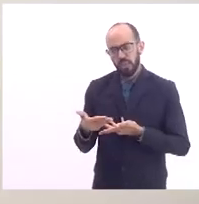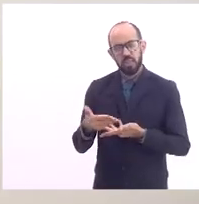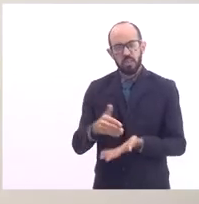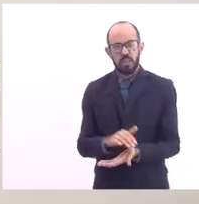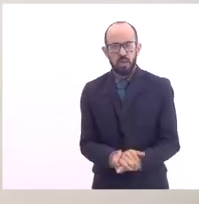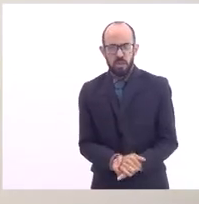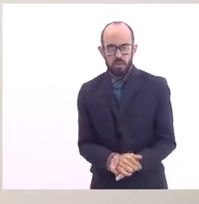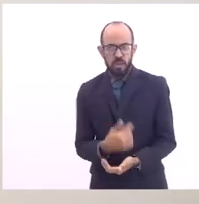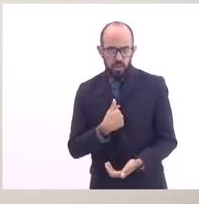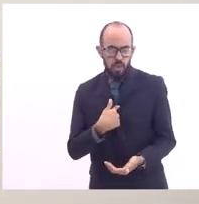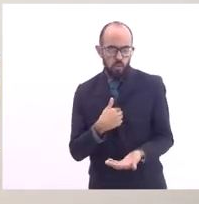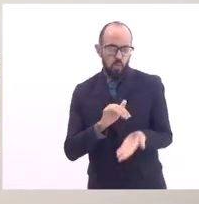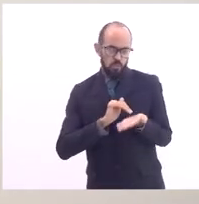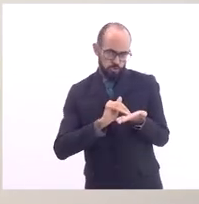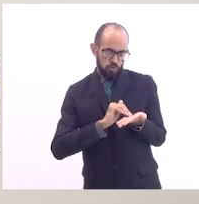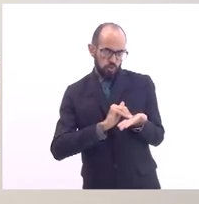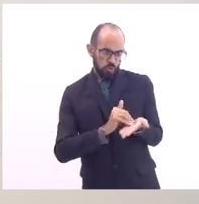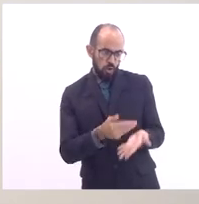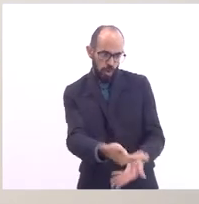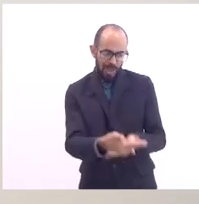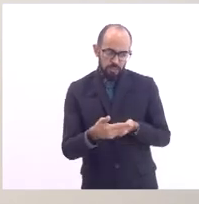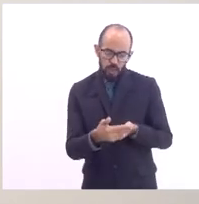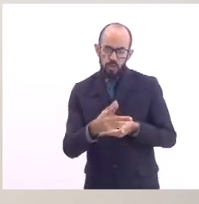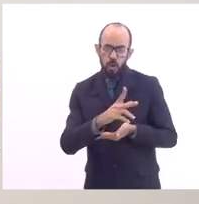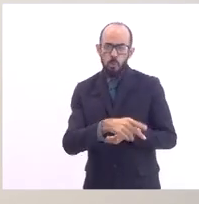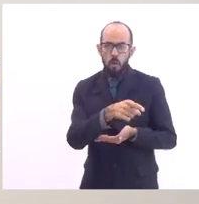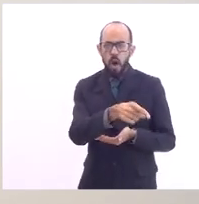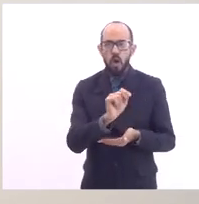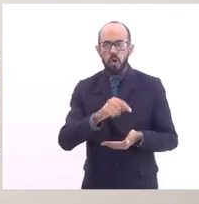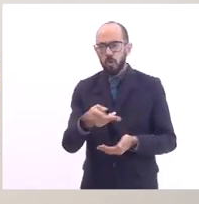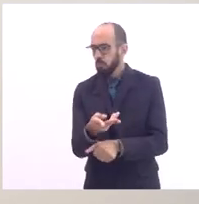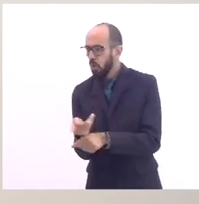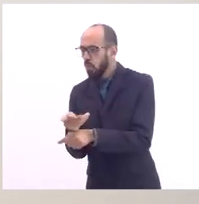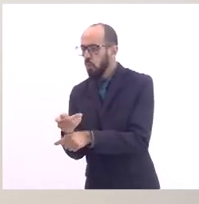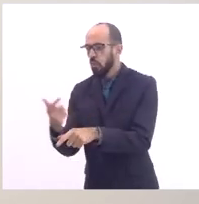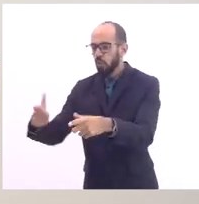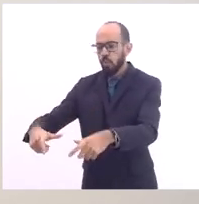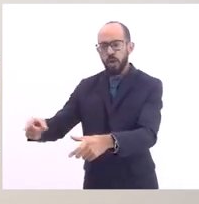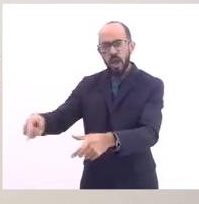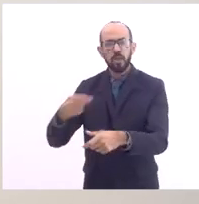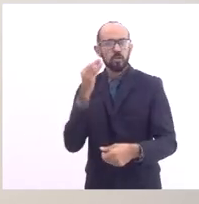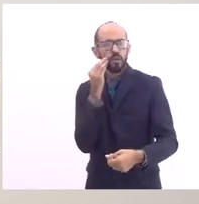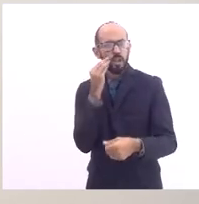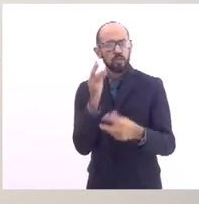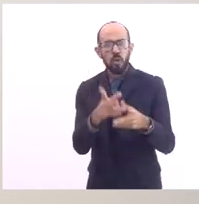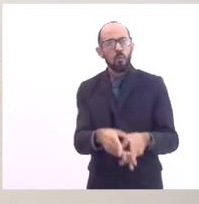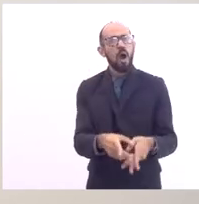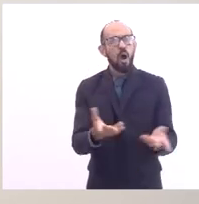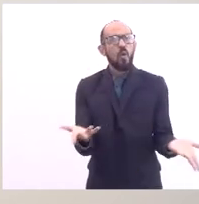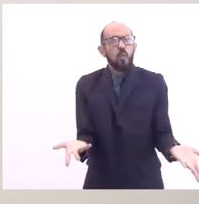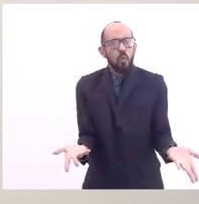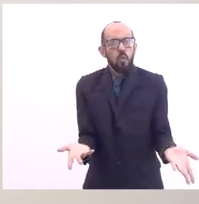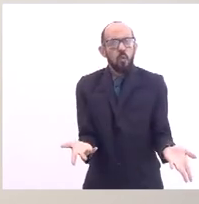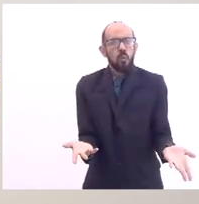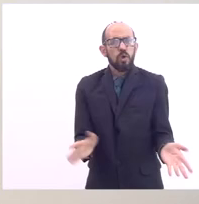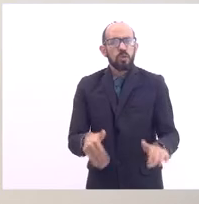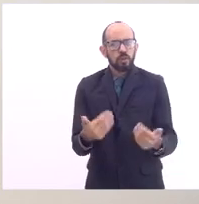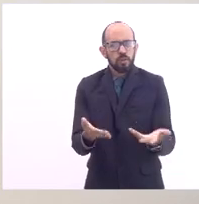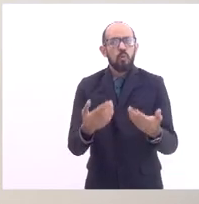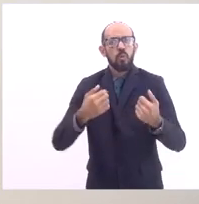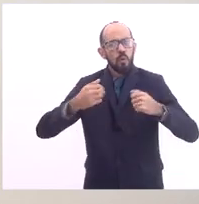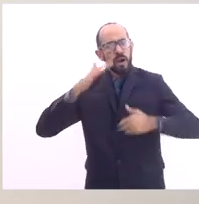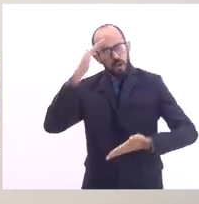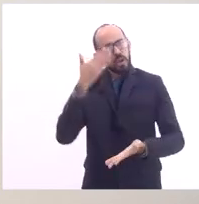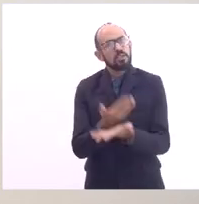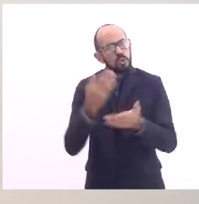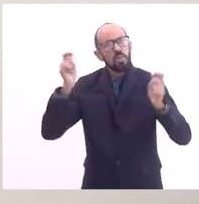atendo no meu escritório como eu gosto de ser atendido quando procuro os lugares, eu procuro dar esse atendimento. Então, eu acredito que pode-se